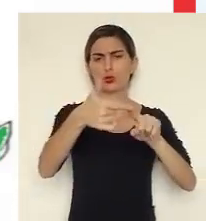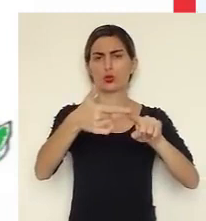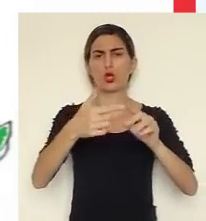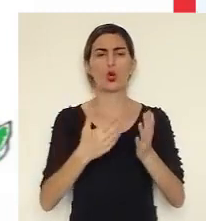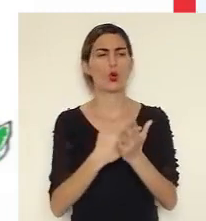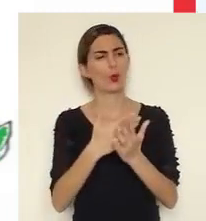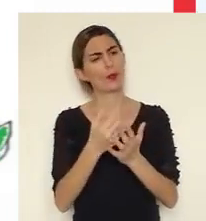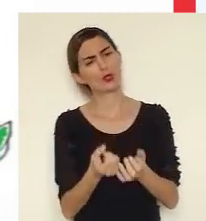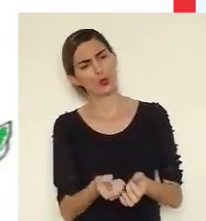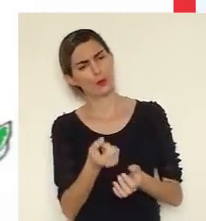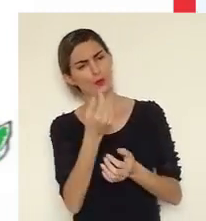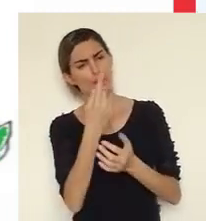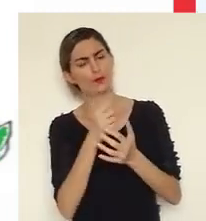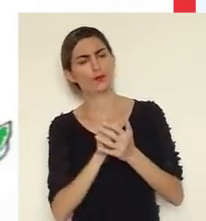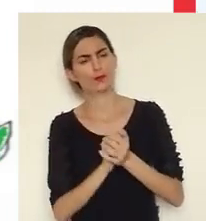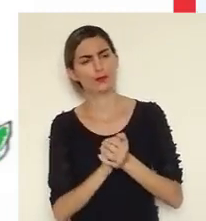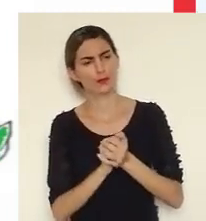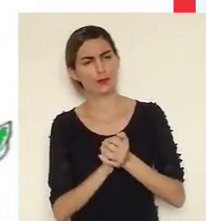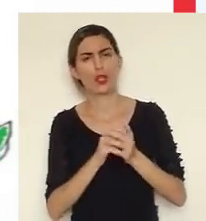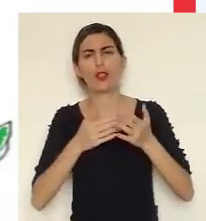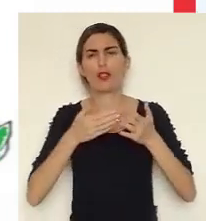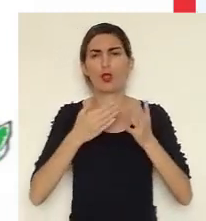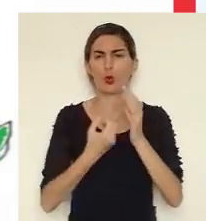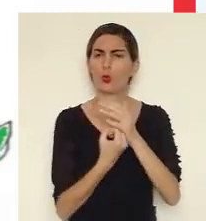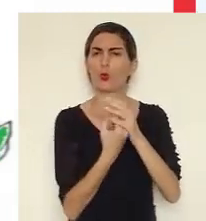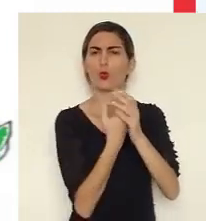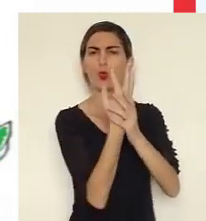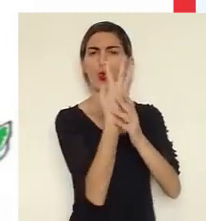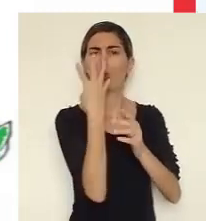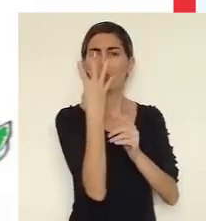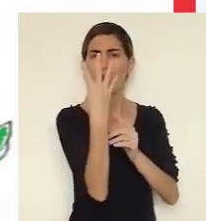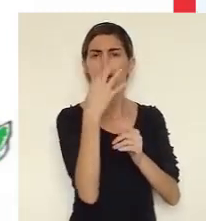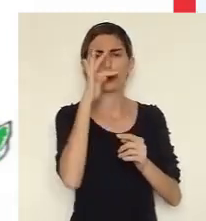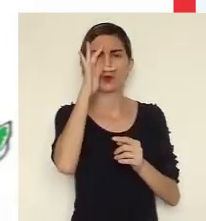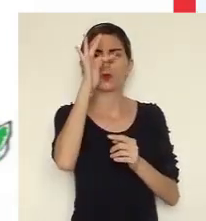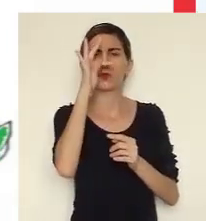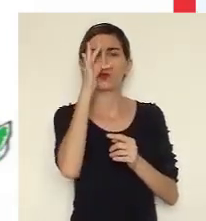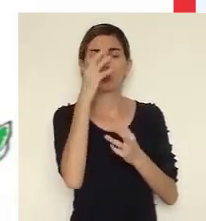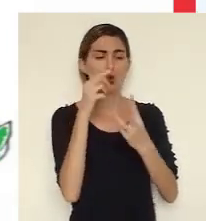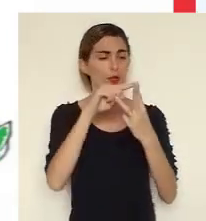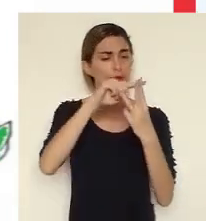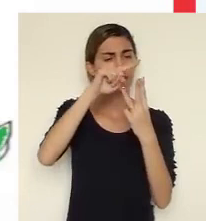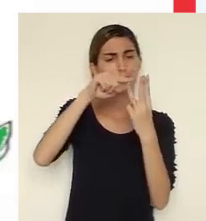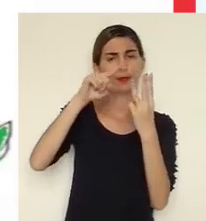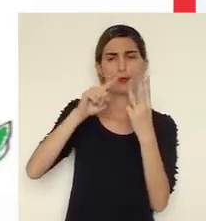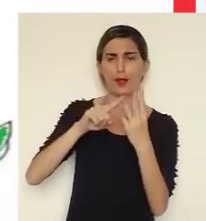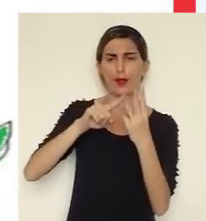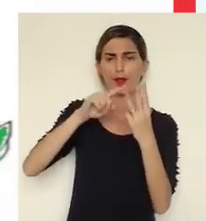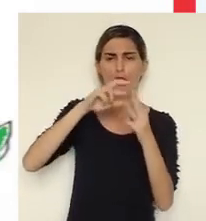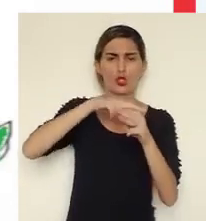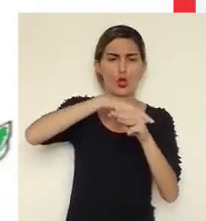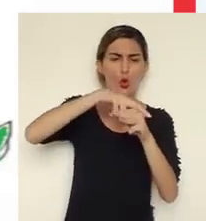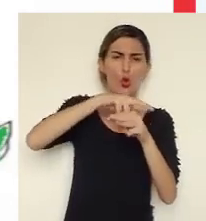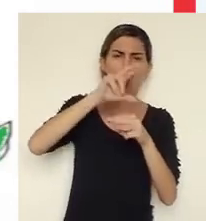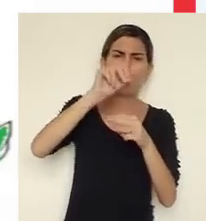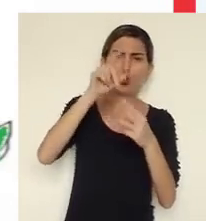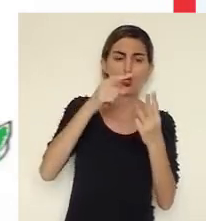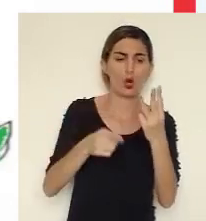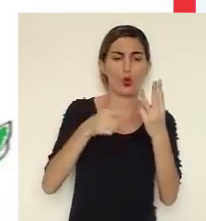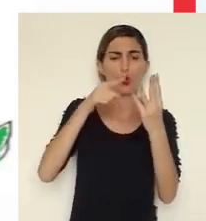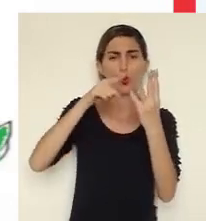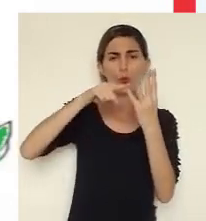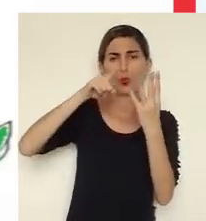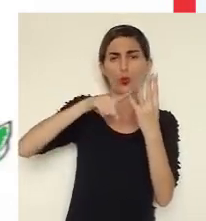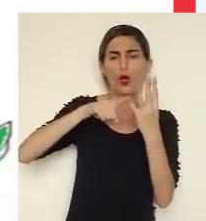geração, começou a observar que nasceram 4 flores, onde 3 eram roxas